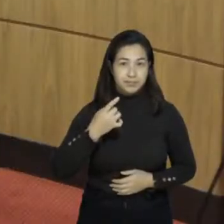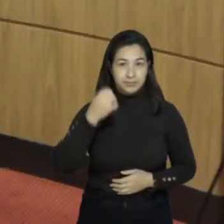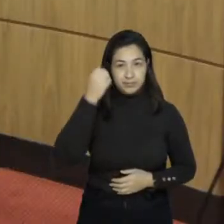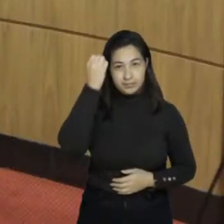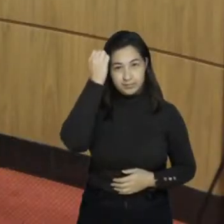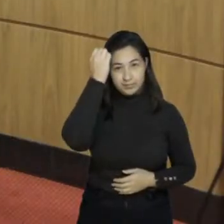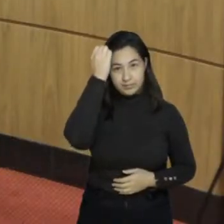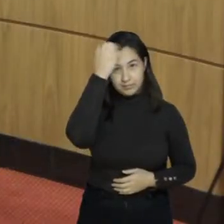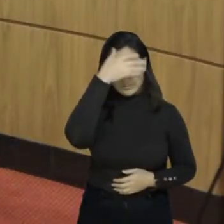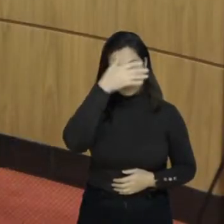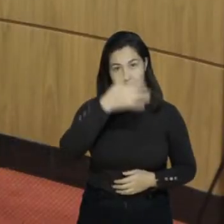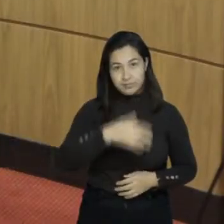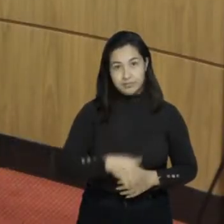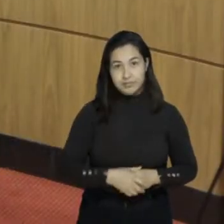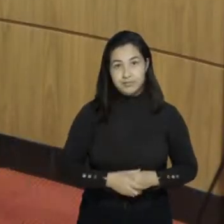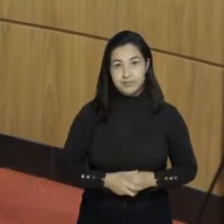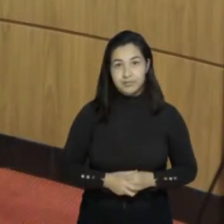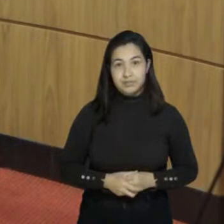Emerson